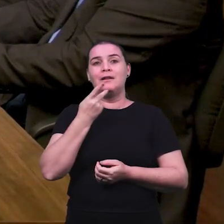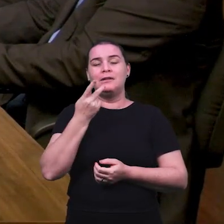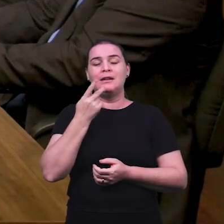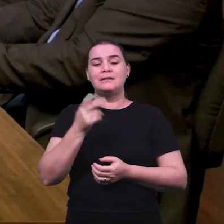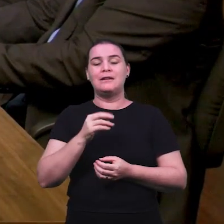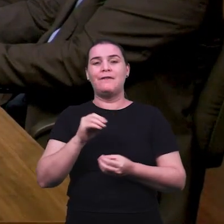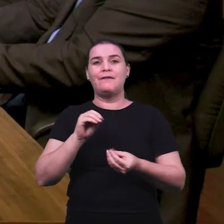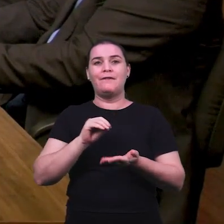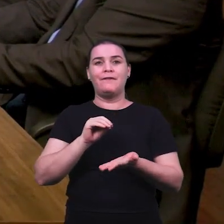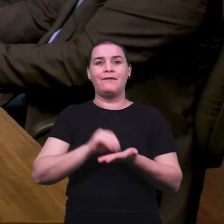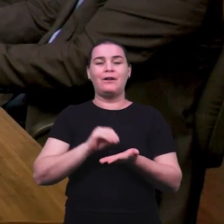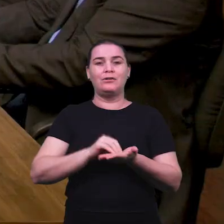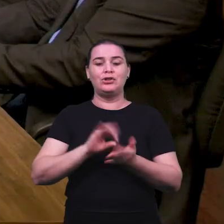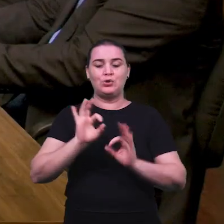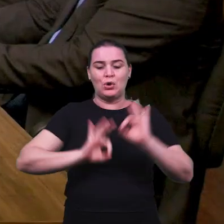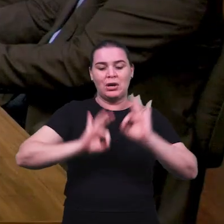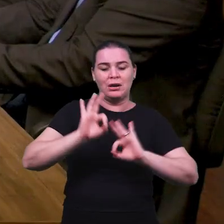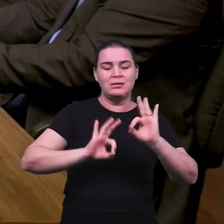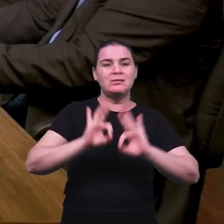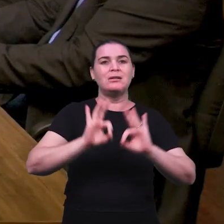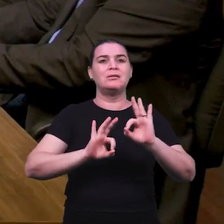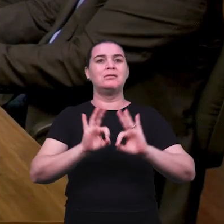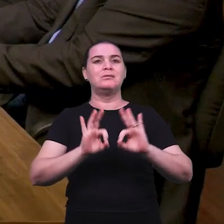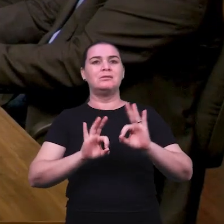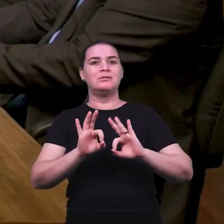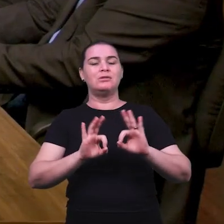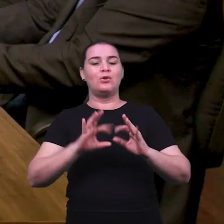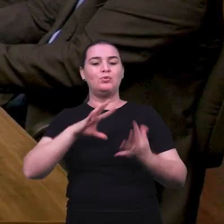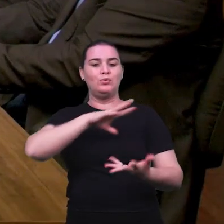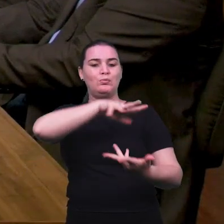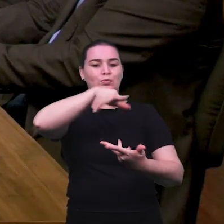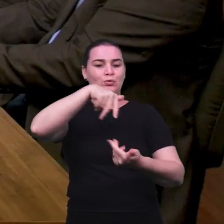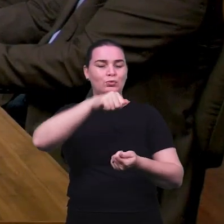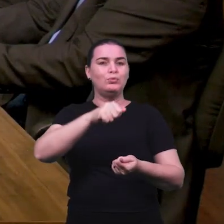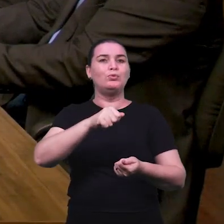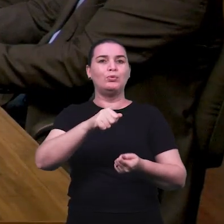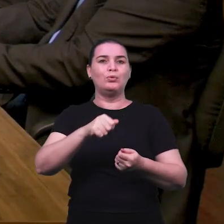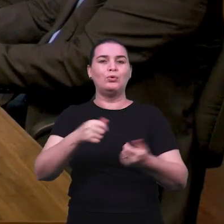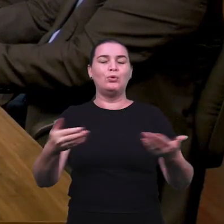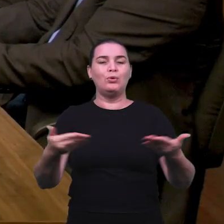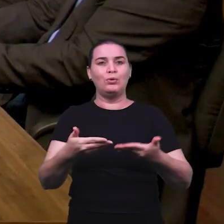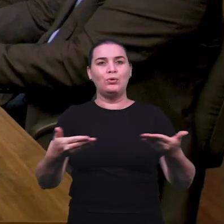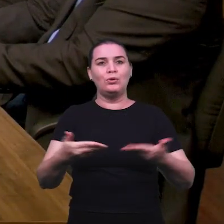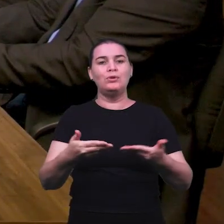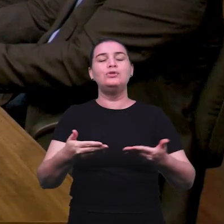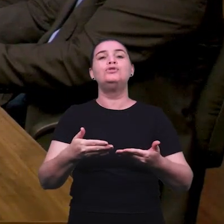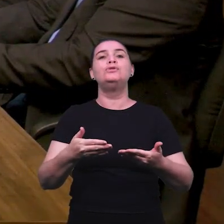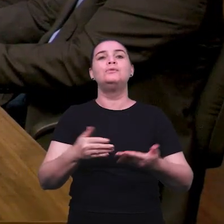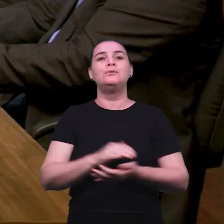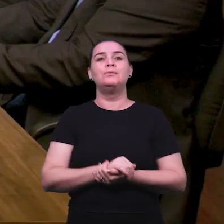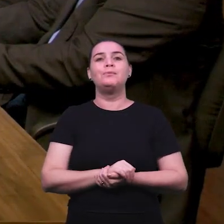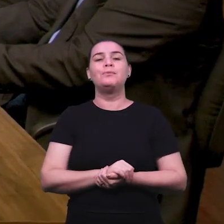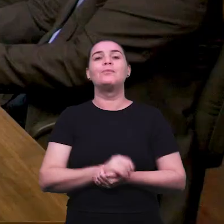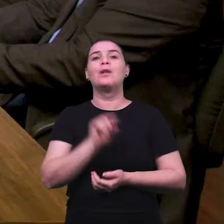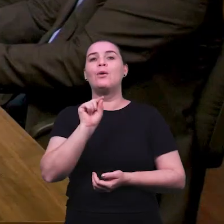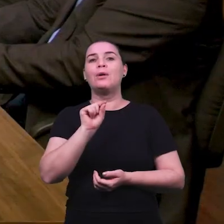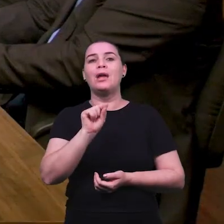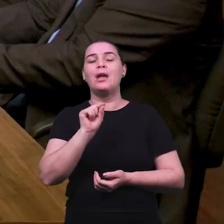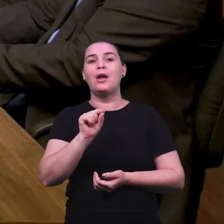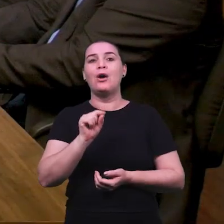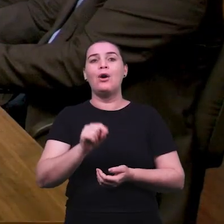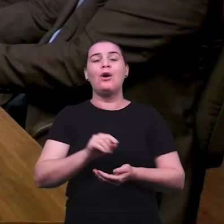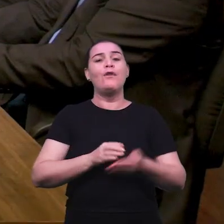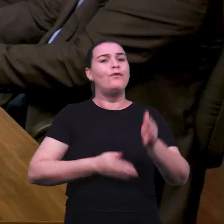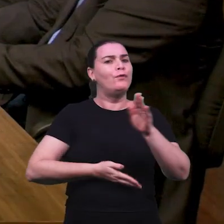desordem que nós temos aí no mundo atual, né? E o convite do Senhor para esse ano é qual? Fugir. É